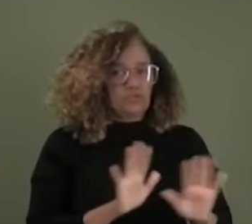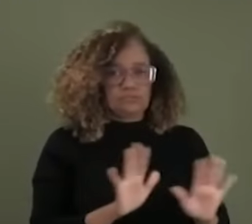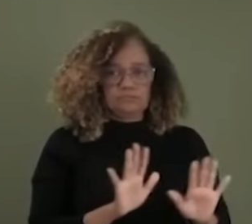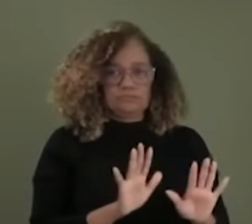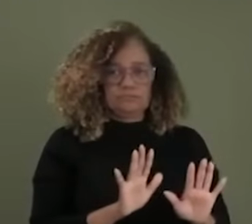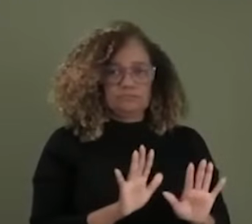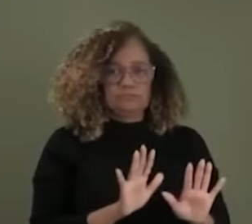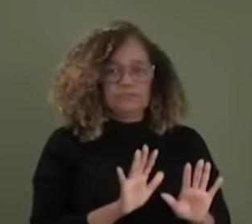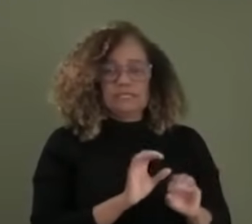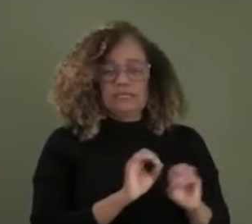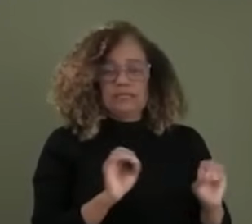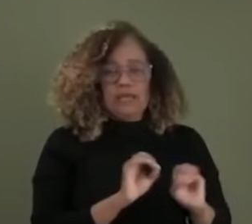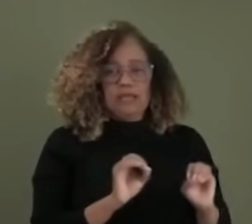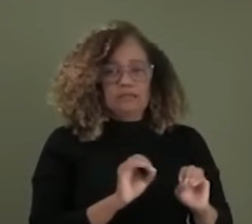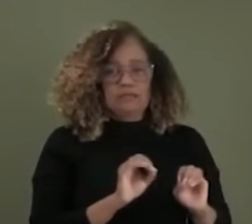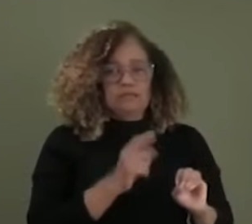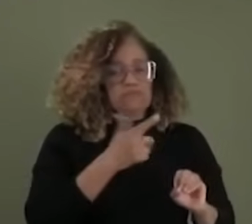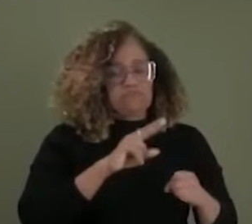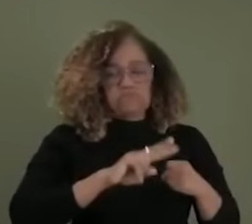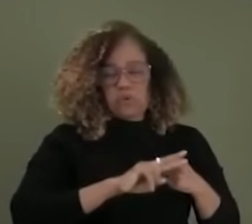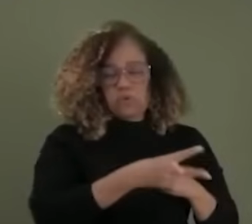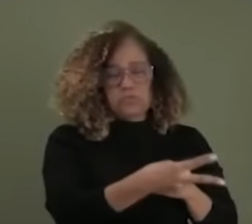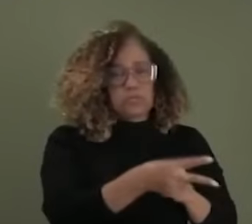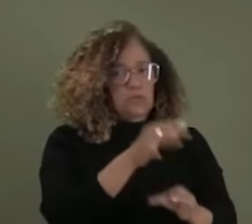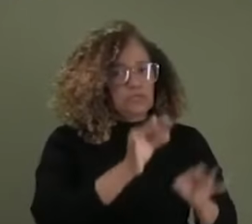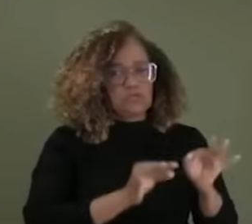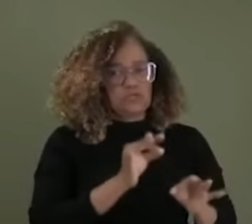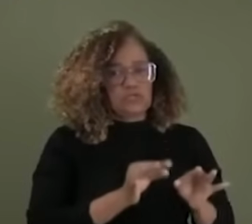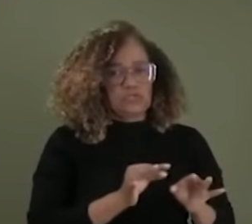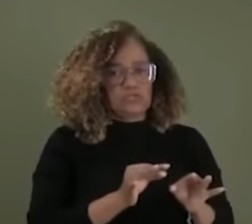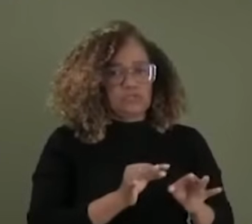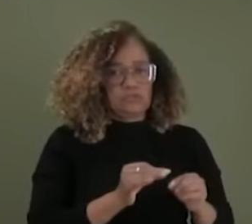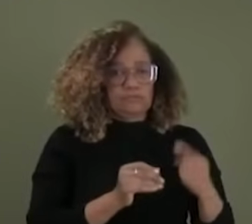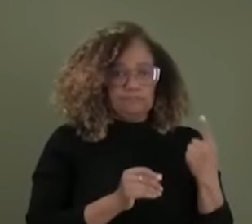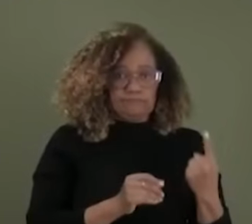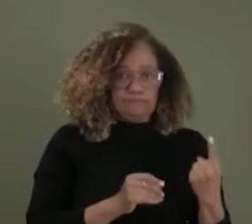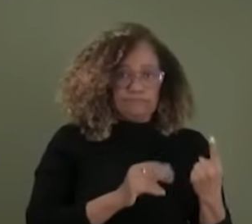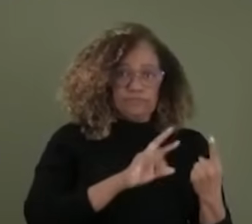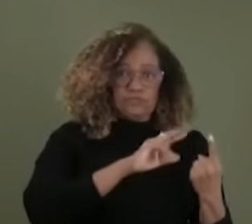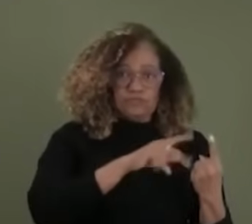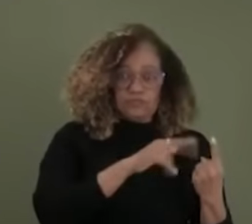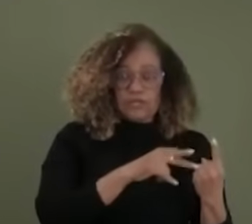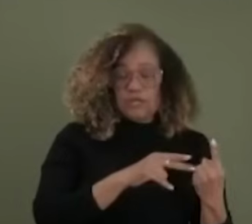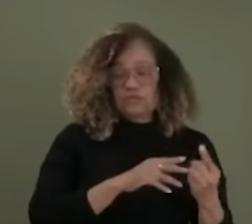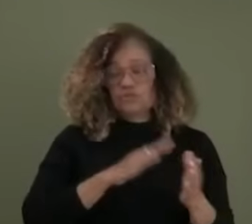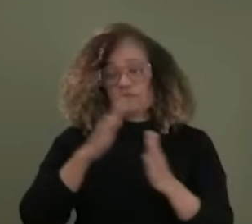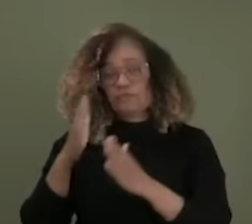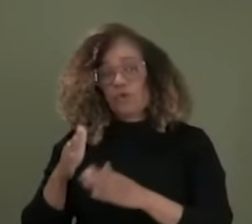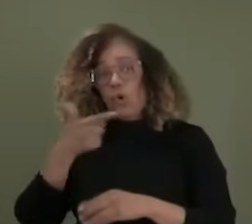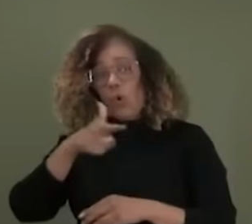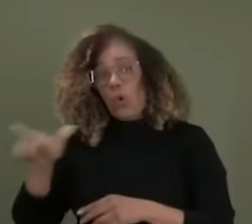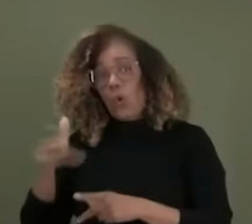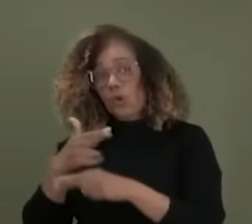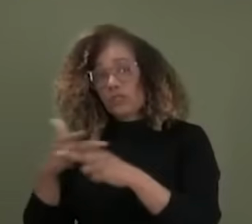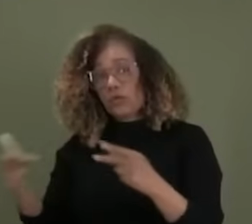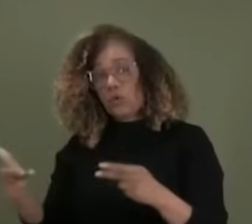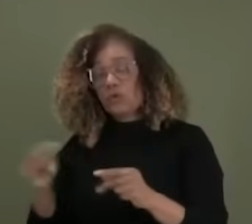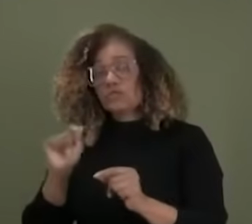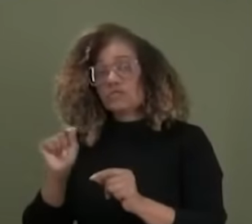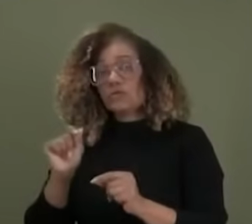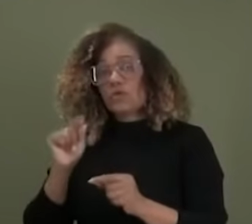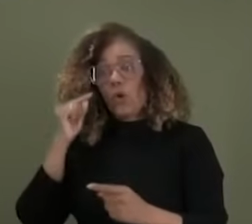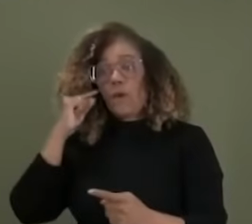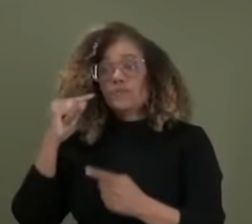alguma como consequência jurídica esse fato. Então, isso é uma coisa. Outra coisa diferente é a definição